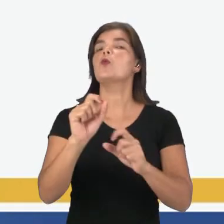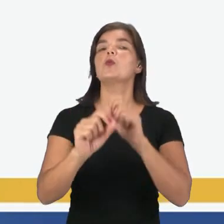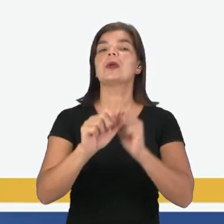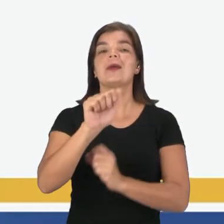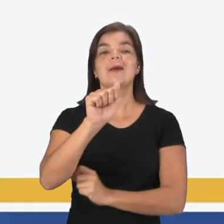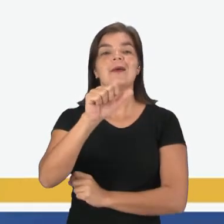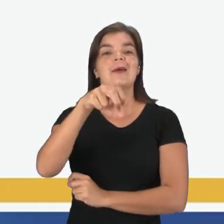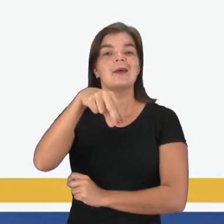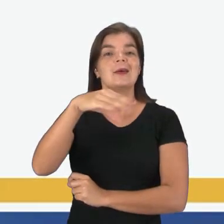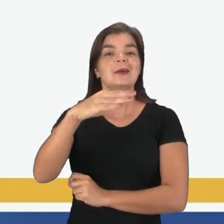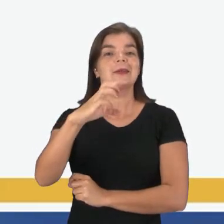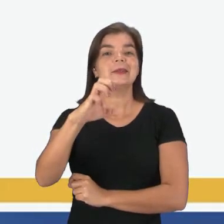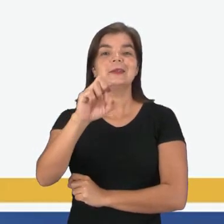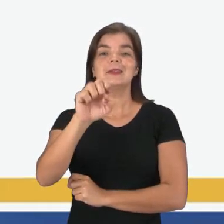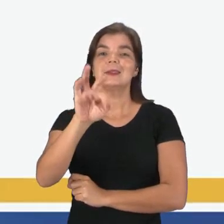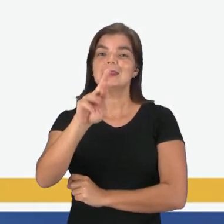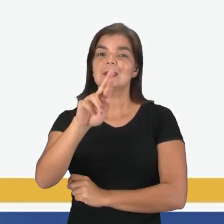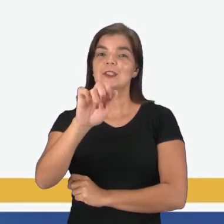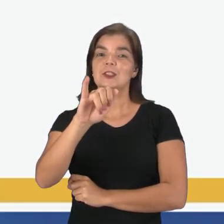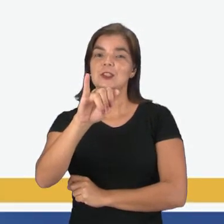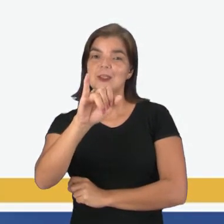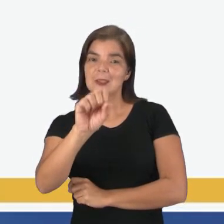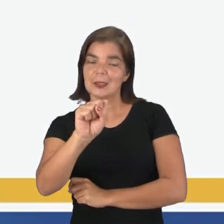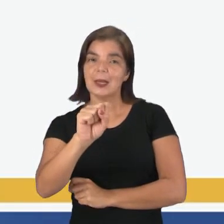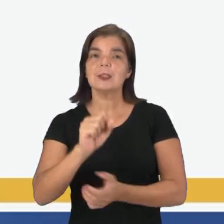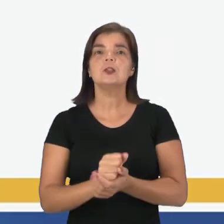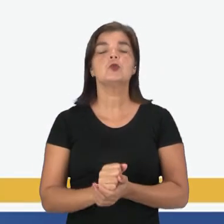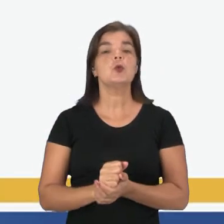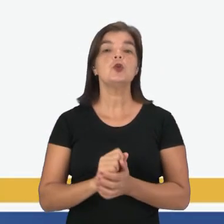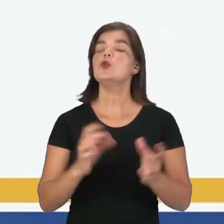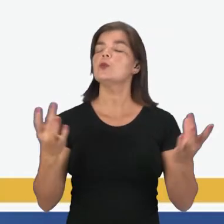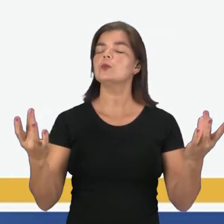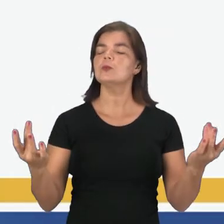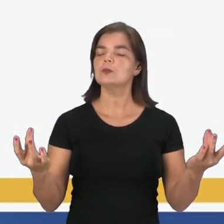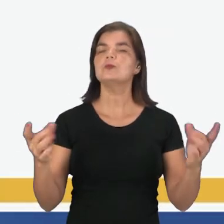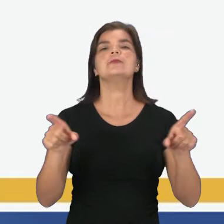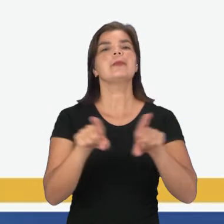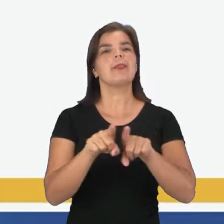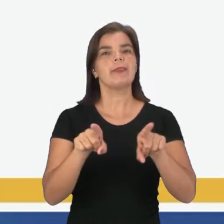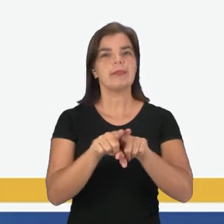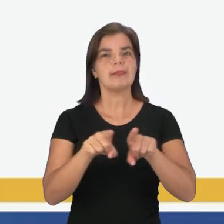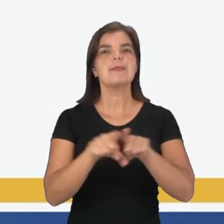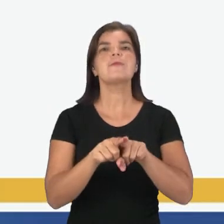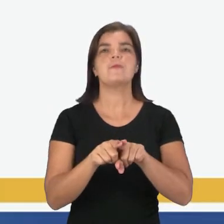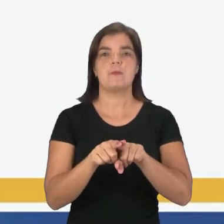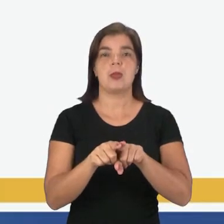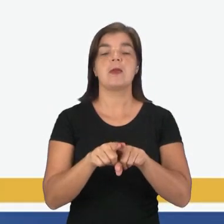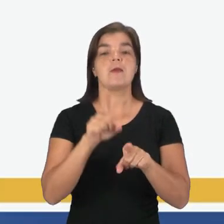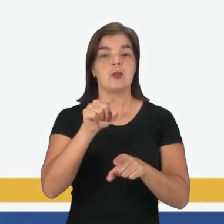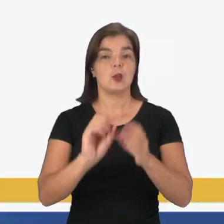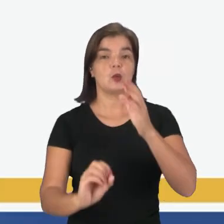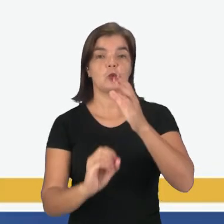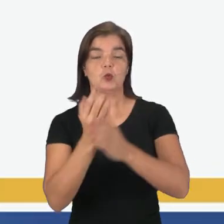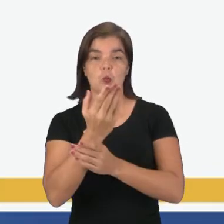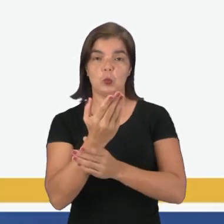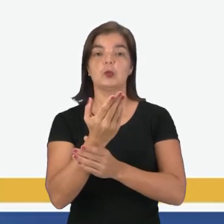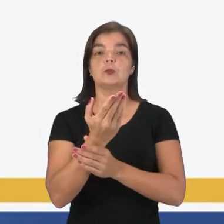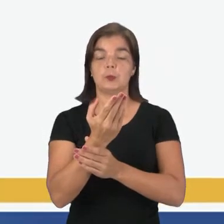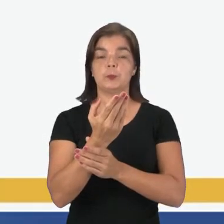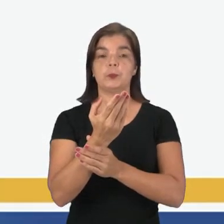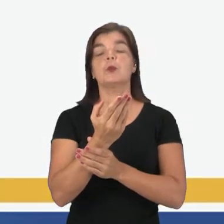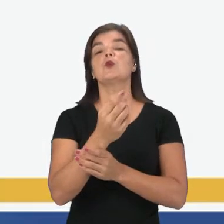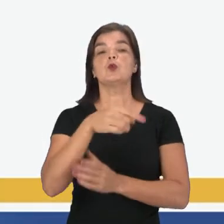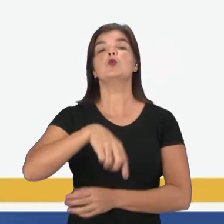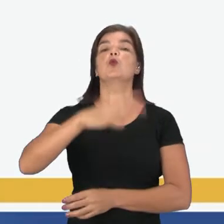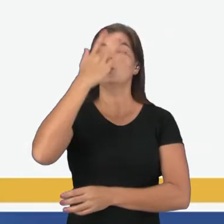os ancestrais. Religião politeísta. E o budismo também é uma religião politeísta que surgiu